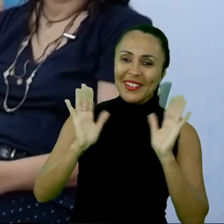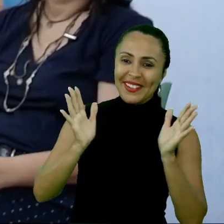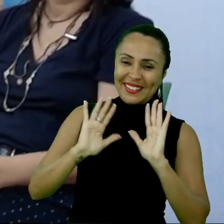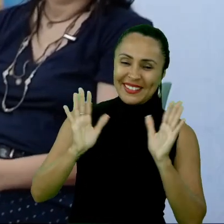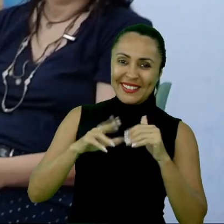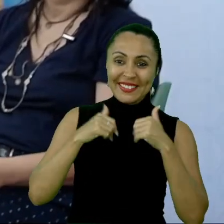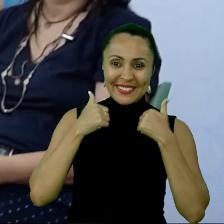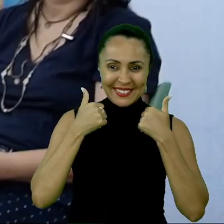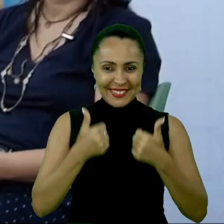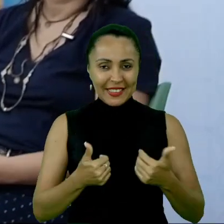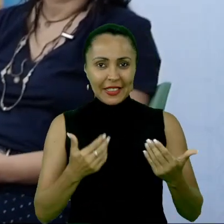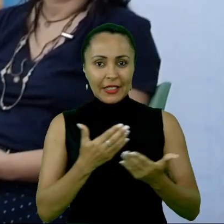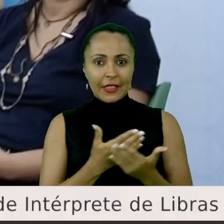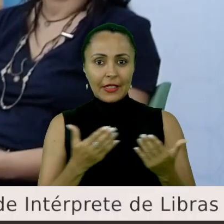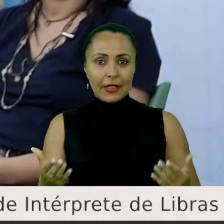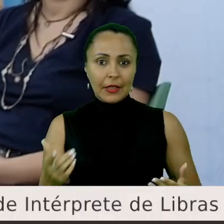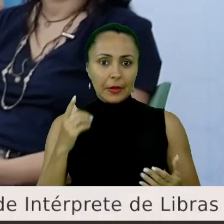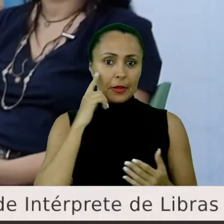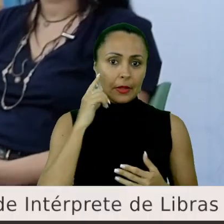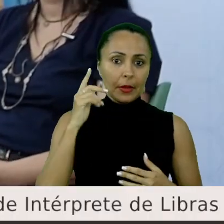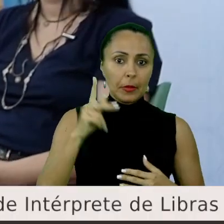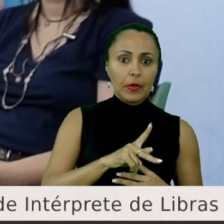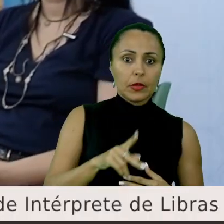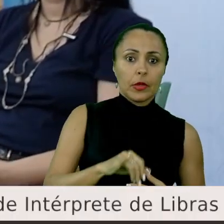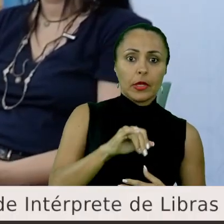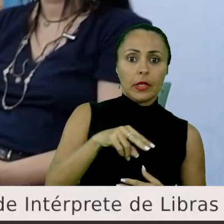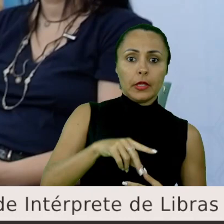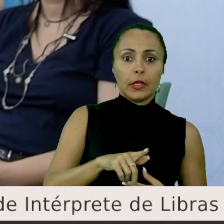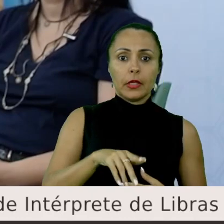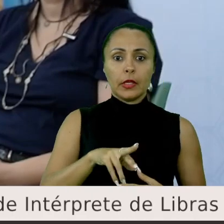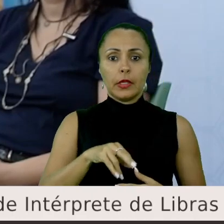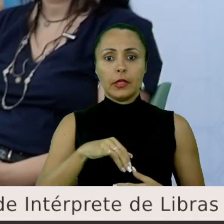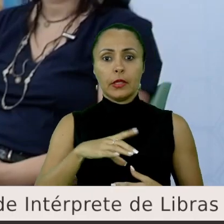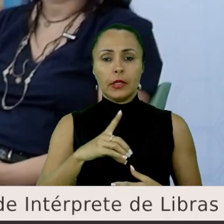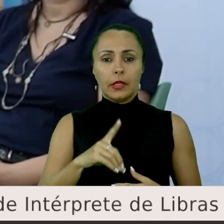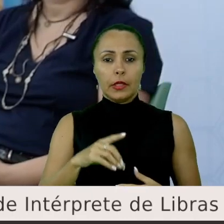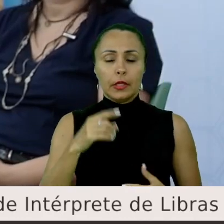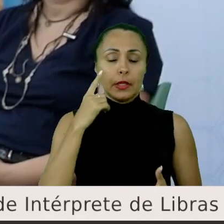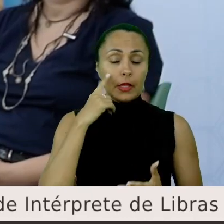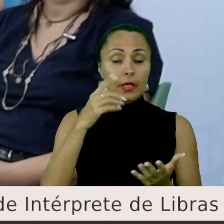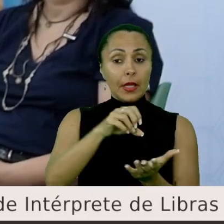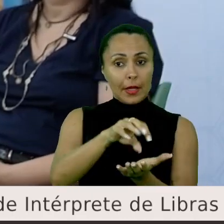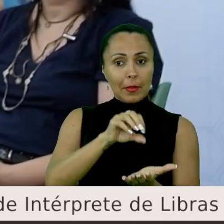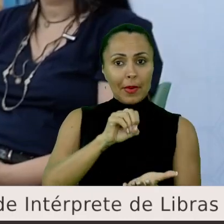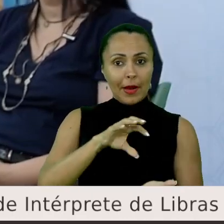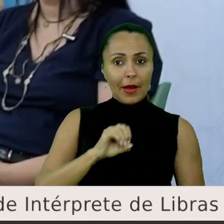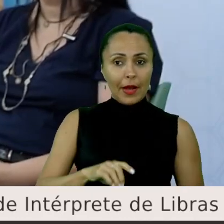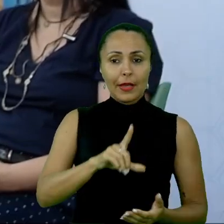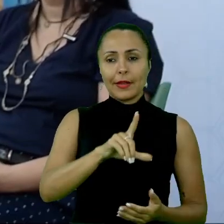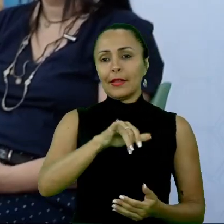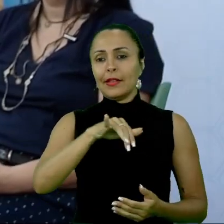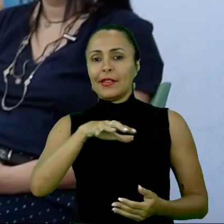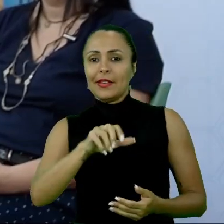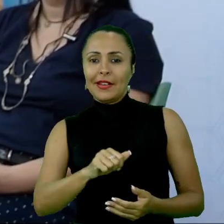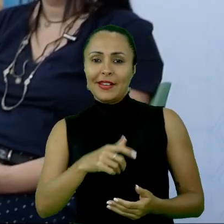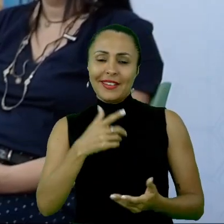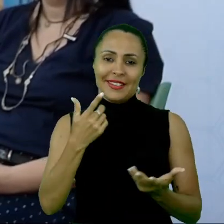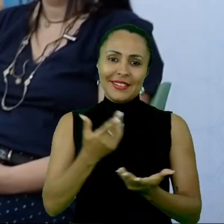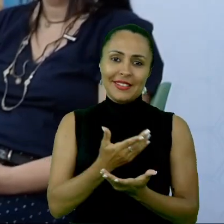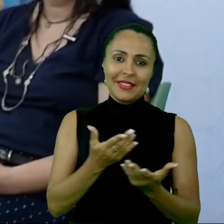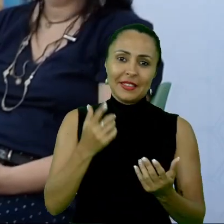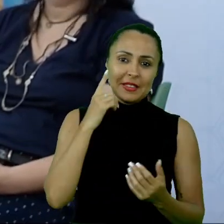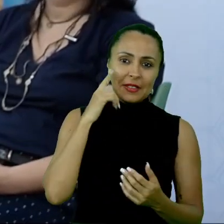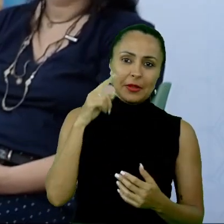Olá, tudo bem? Estamos aqui, com as professoras da ETEPAC, Lia Madureira, Fernanda Ribeira,